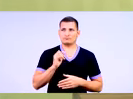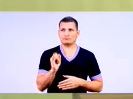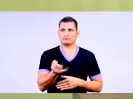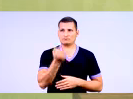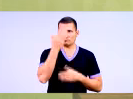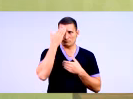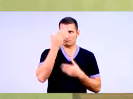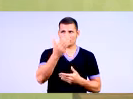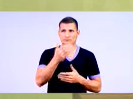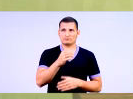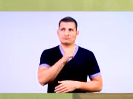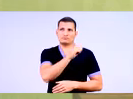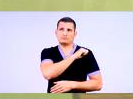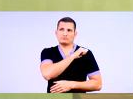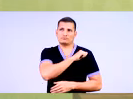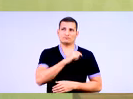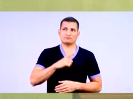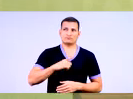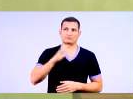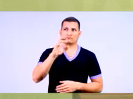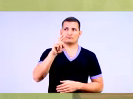porque os alunos estão aqui no chat